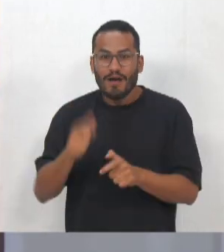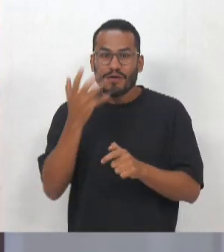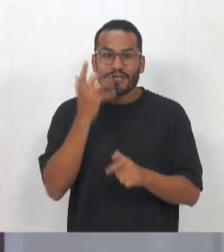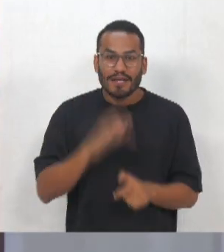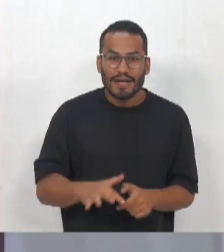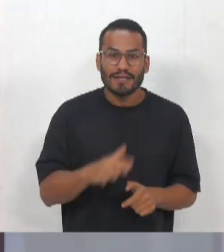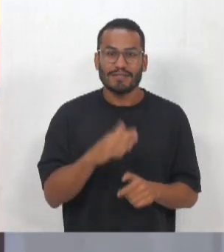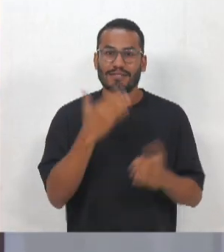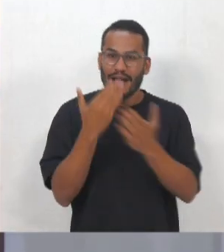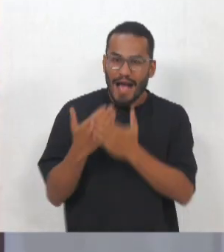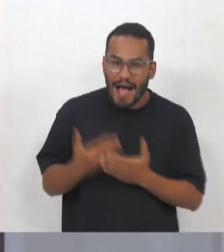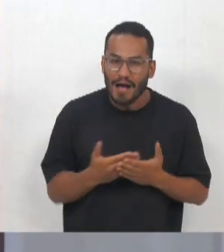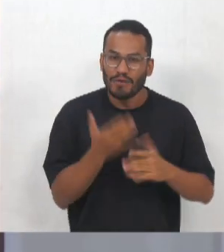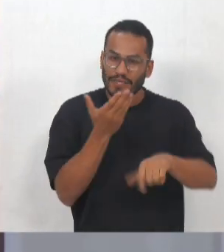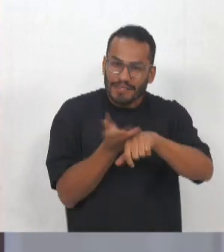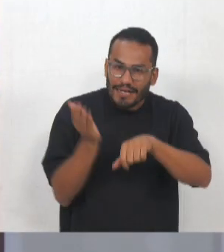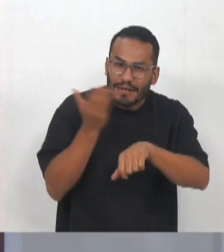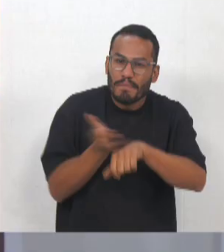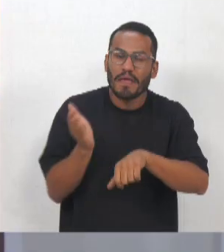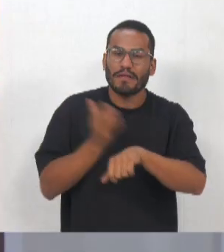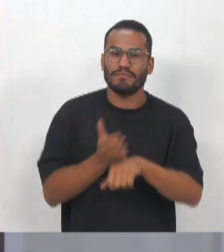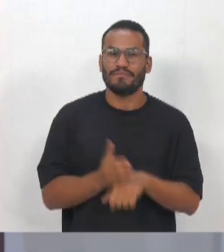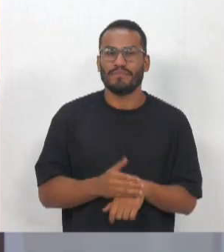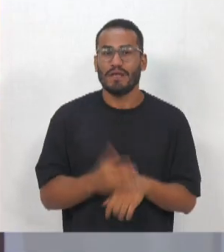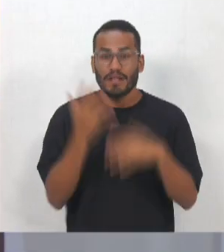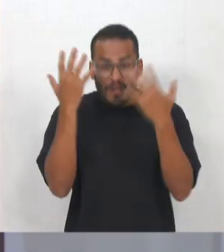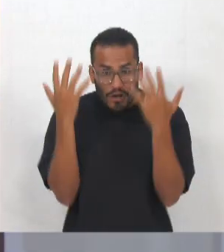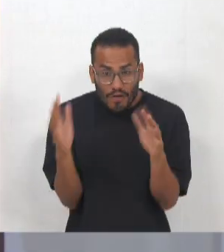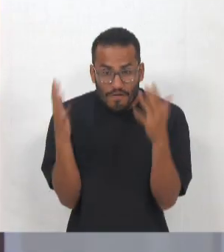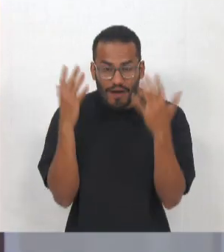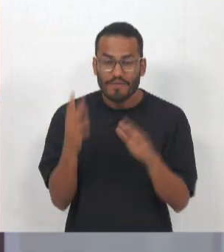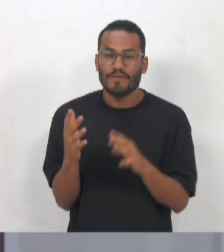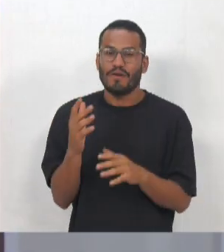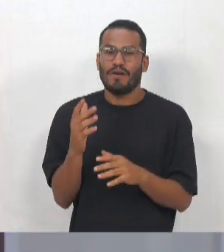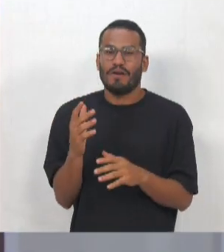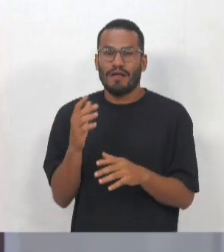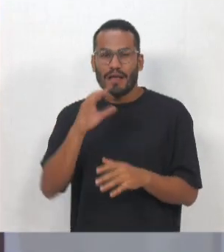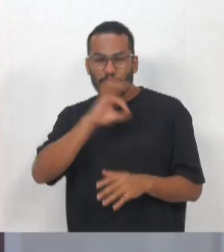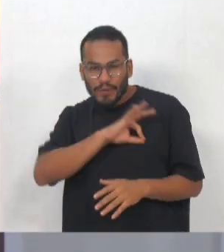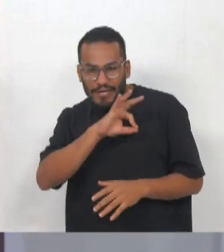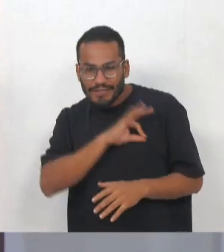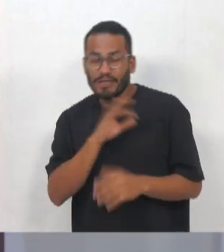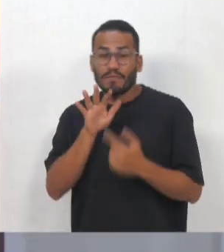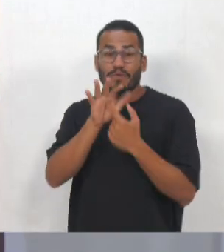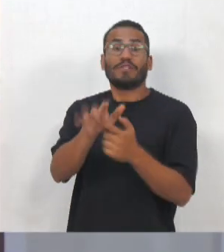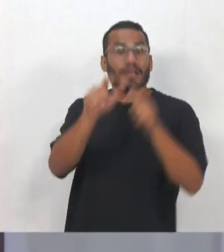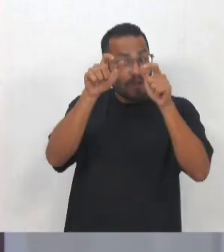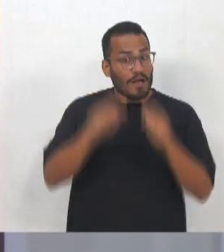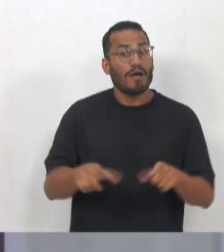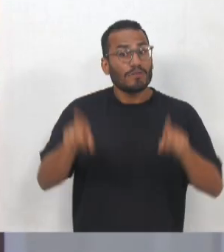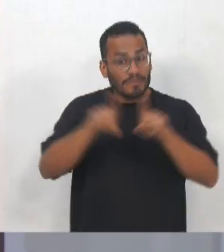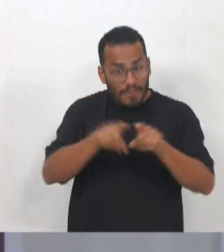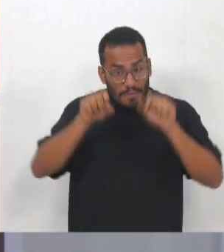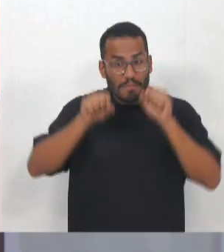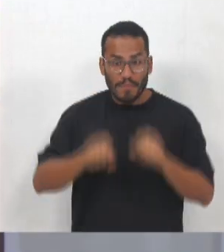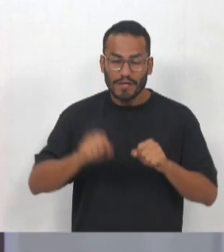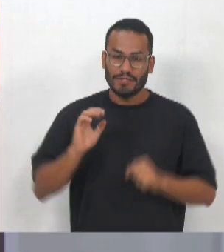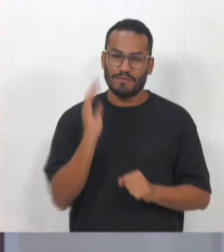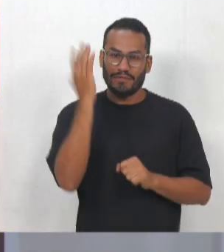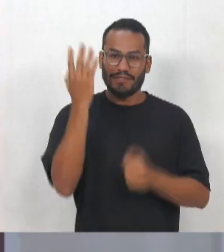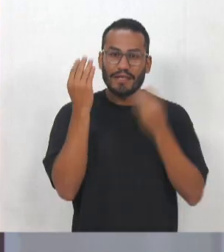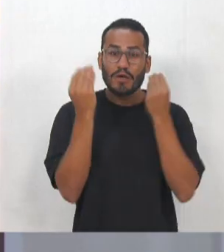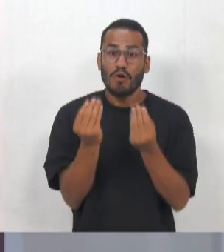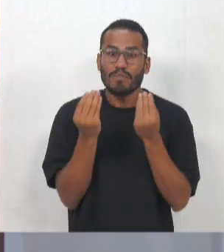fazem outras aulas, treinamento, e é louvável essa atitude da polícia para mostrar também que nesses outros ambientes pode acontecer e como